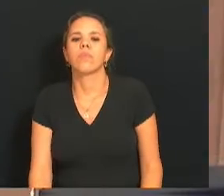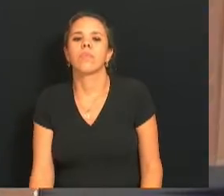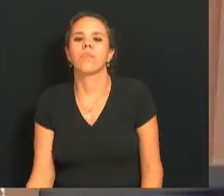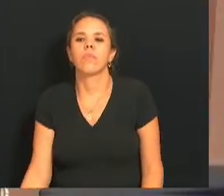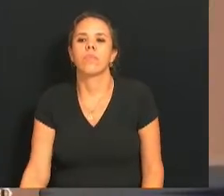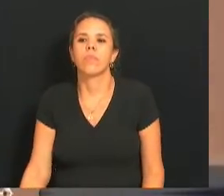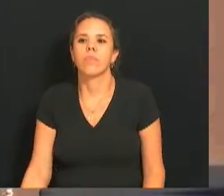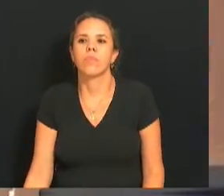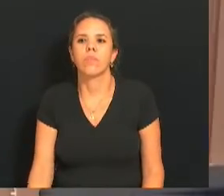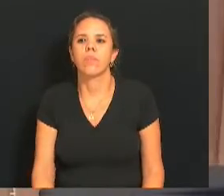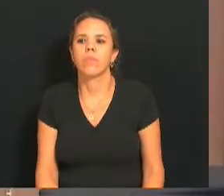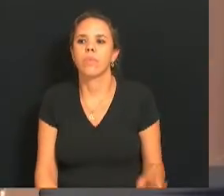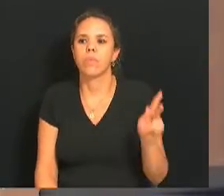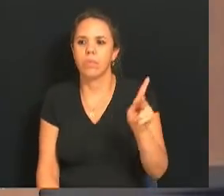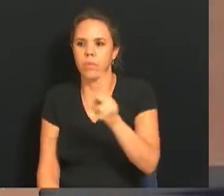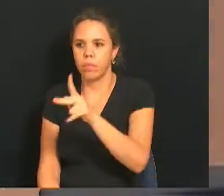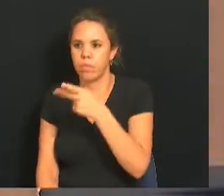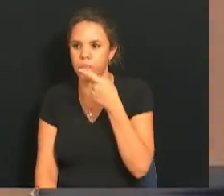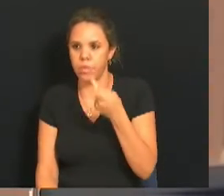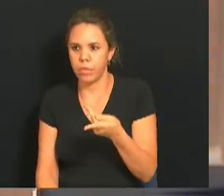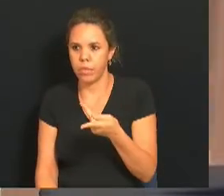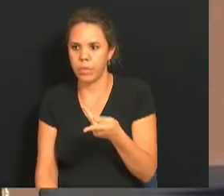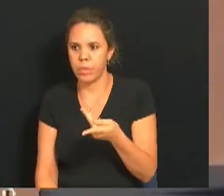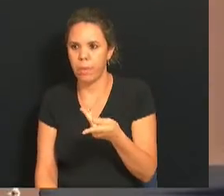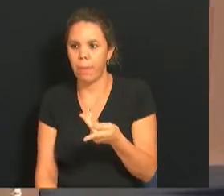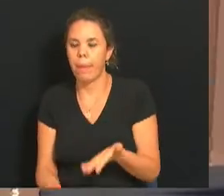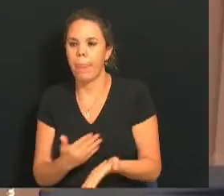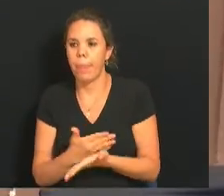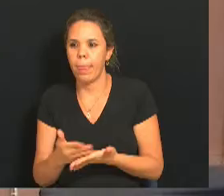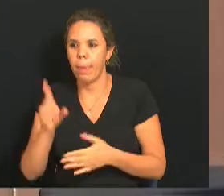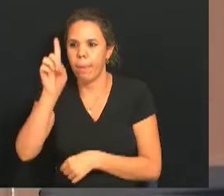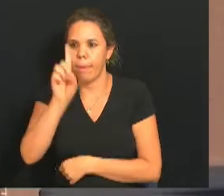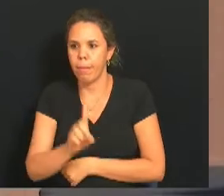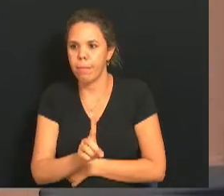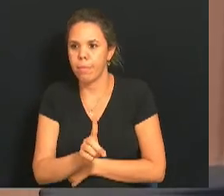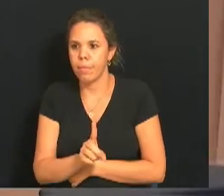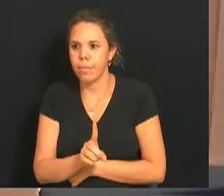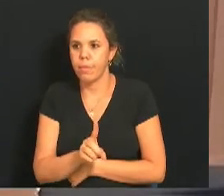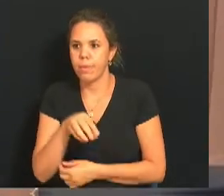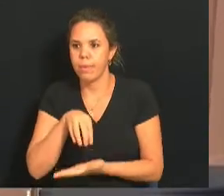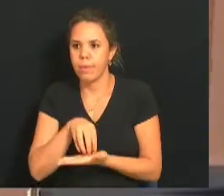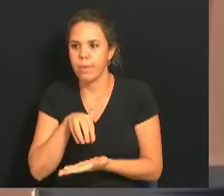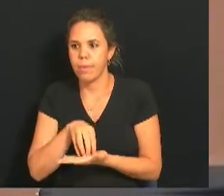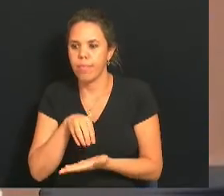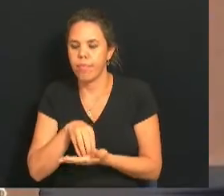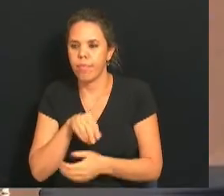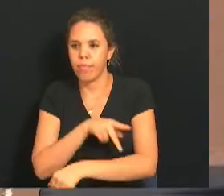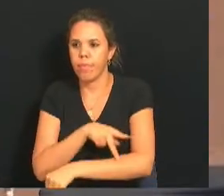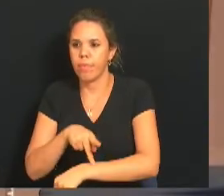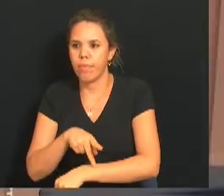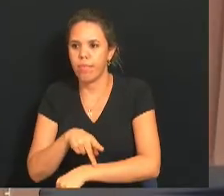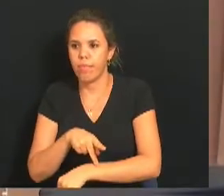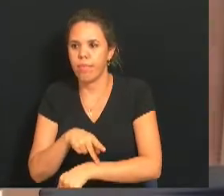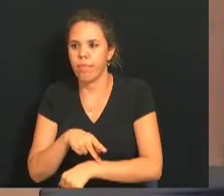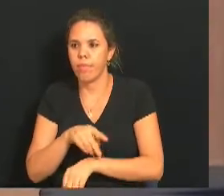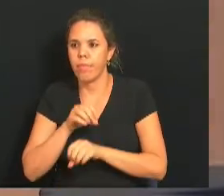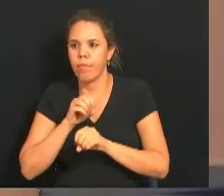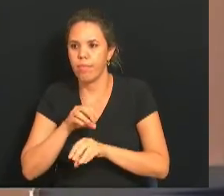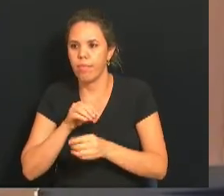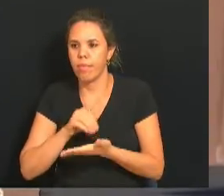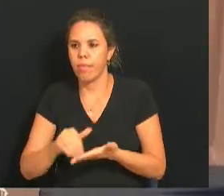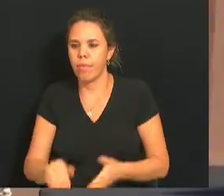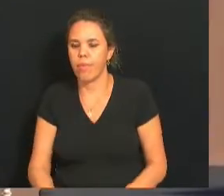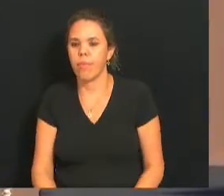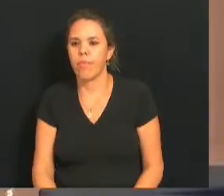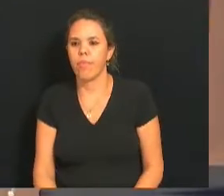palavra para o professor Marigheti, que é diretor do Departamento Pedagógico da Secretaria Municipal de Educação